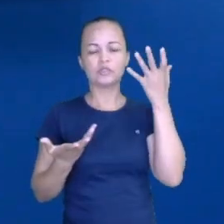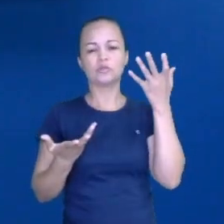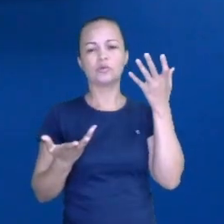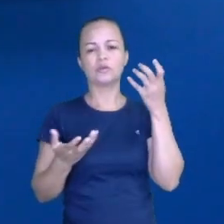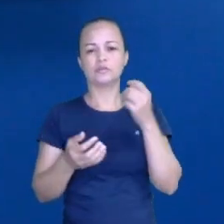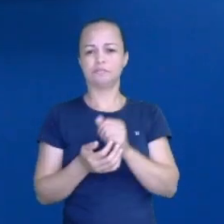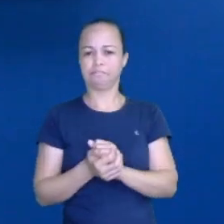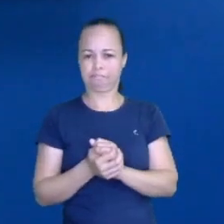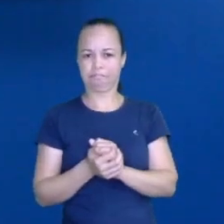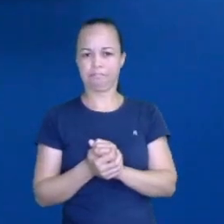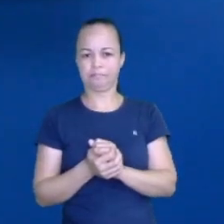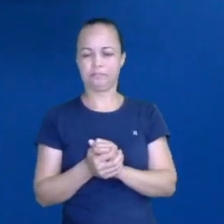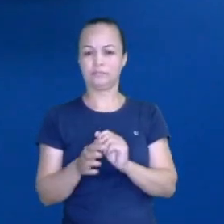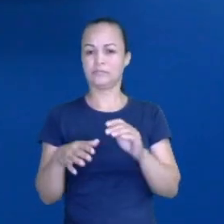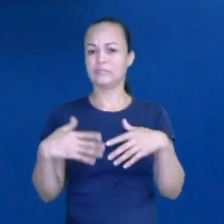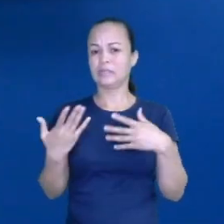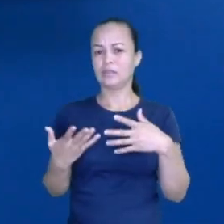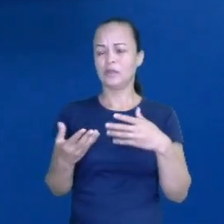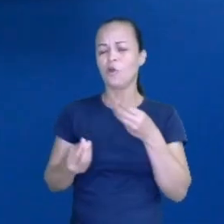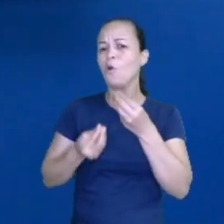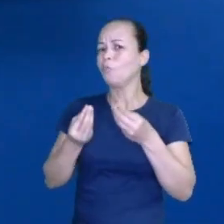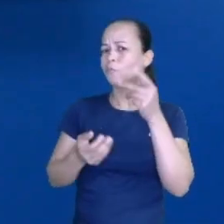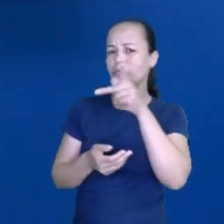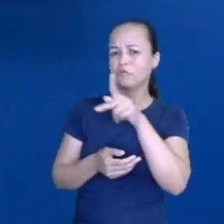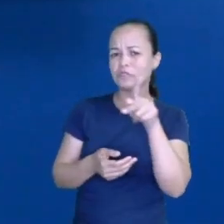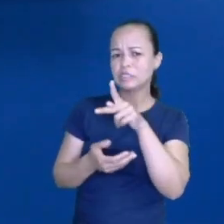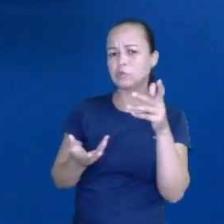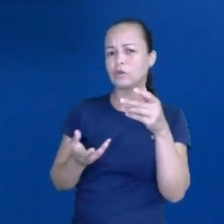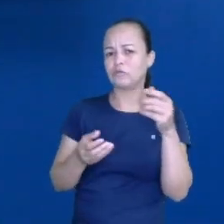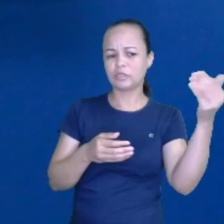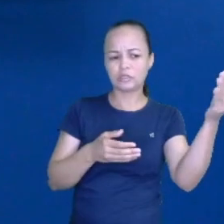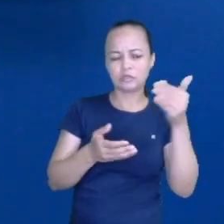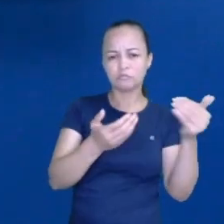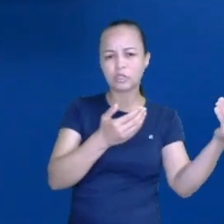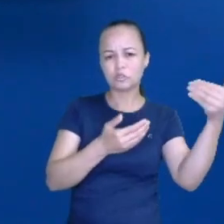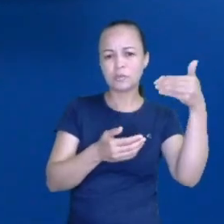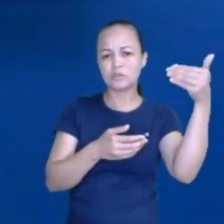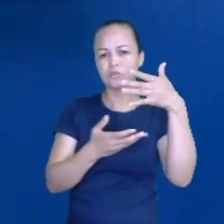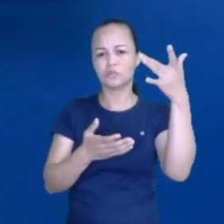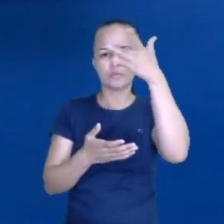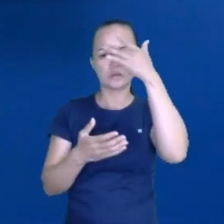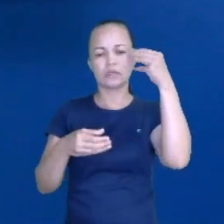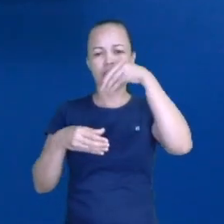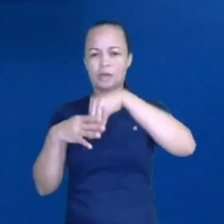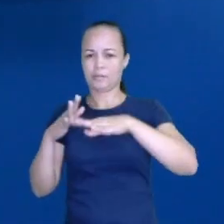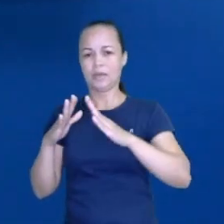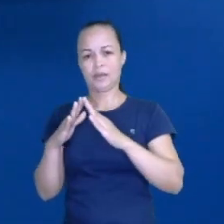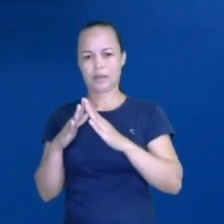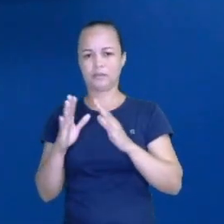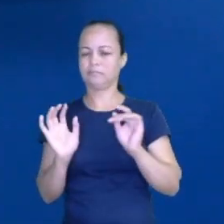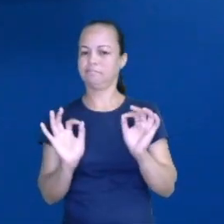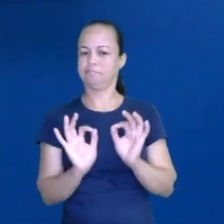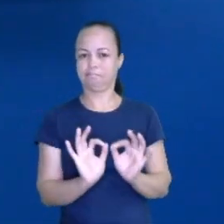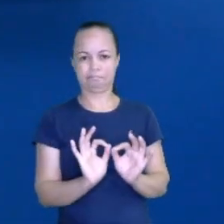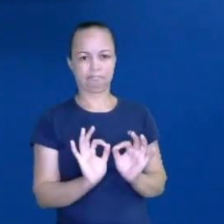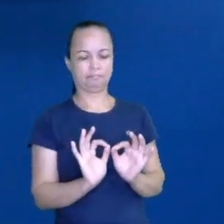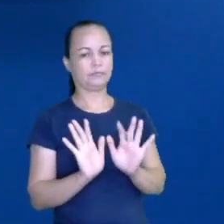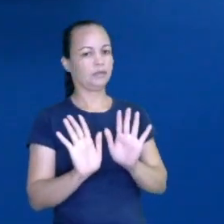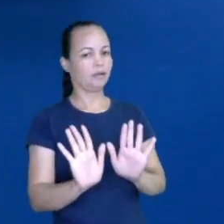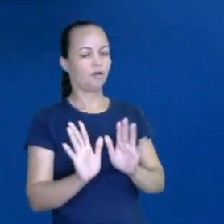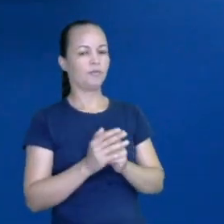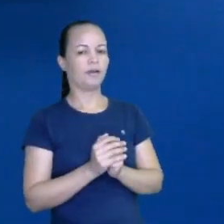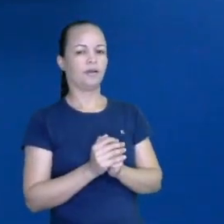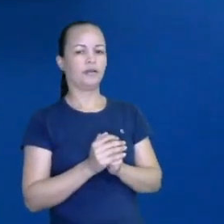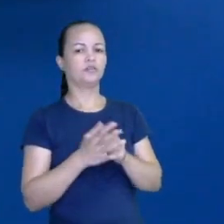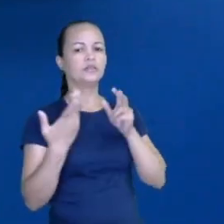casa? Não, mas de atender e de ser caridoso com essas pessoas. Geralmente, essas pessoas que não